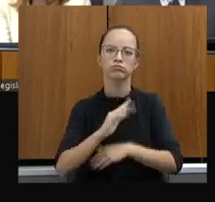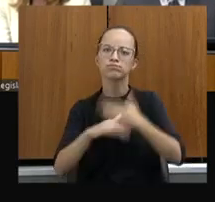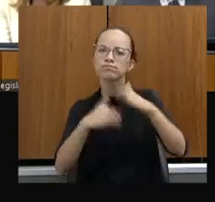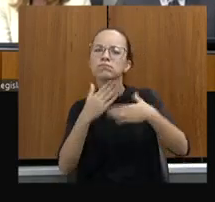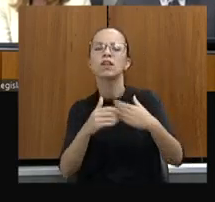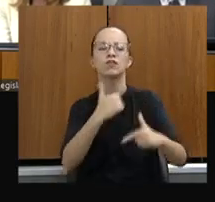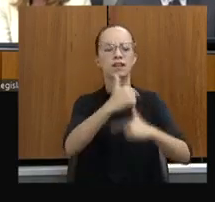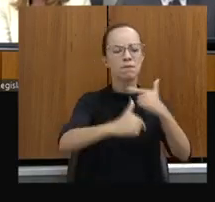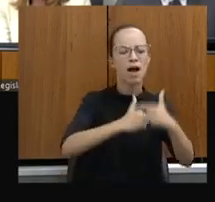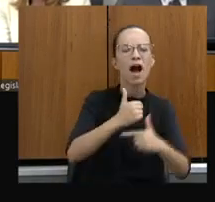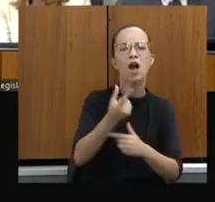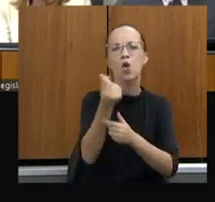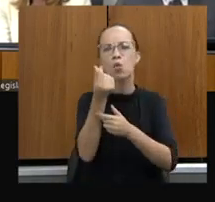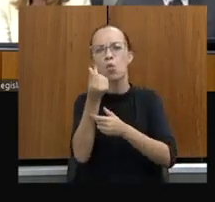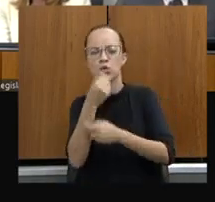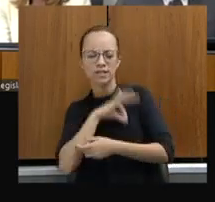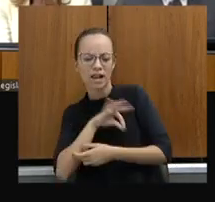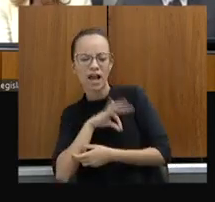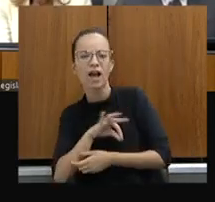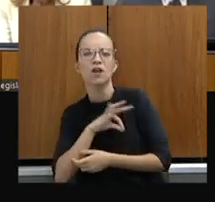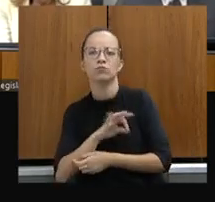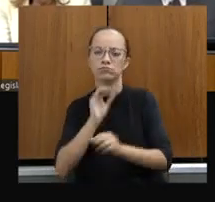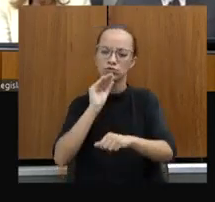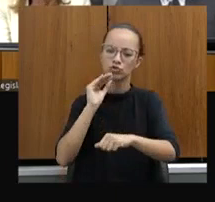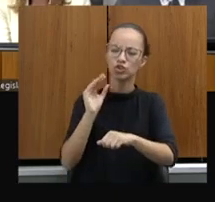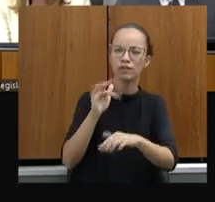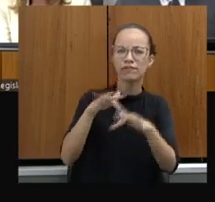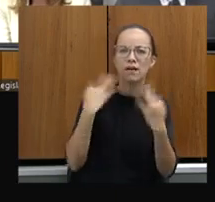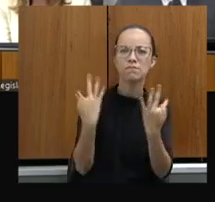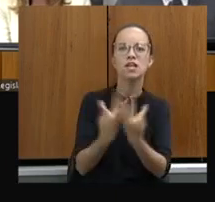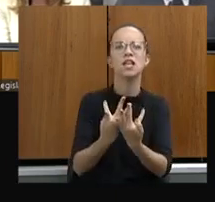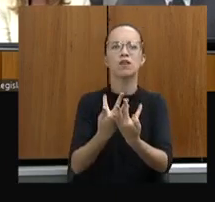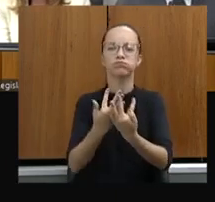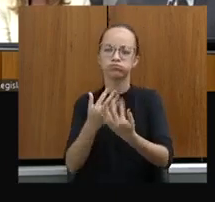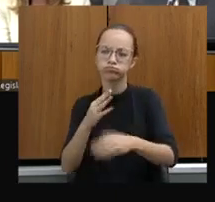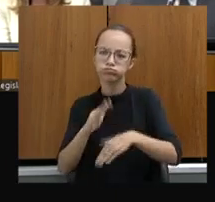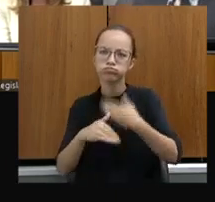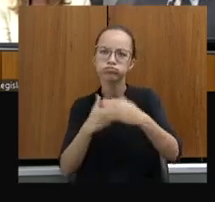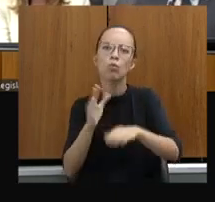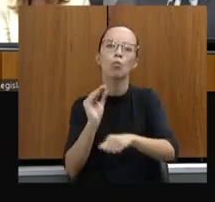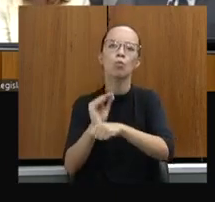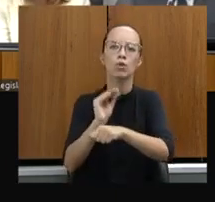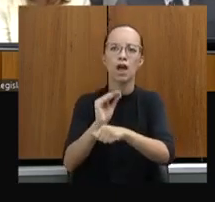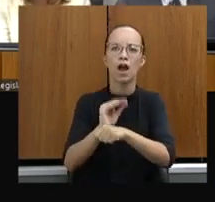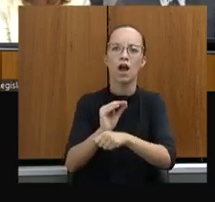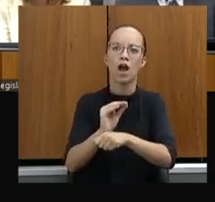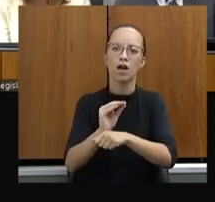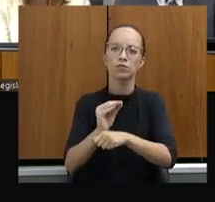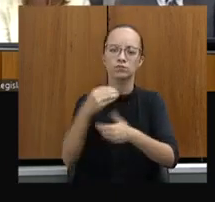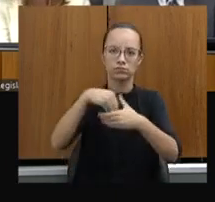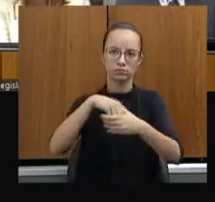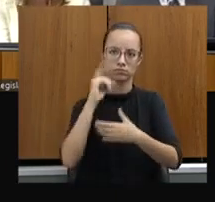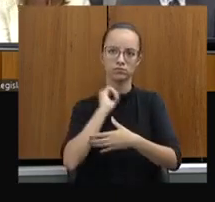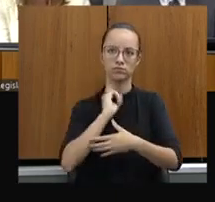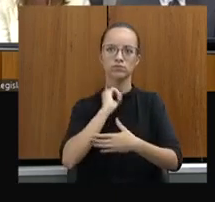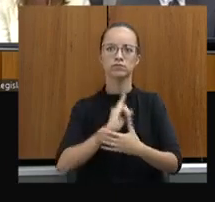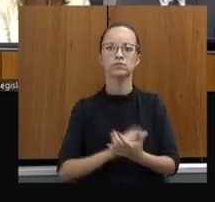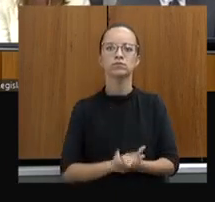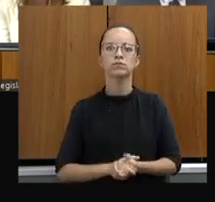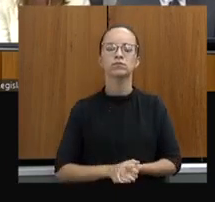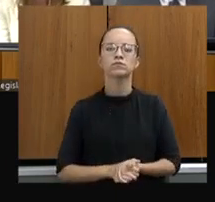seu emprego tendo a sua renda a sua condição de cuidar da sua família a partir da geração de emprego e renda no nosso estado